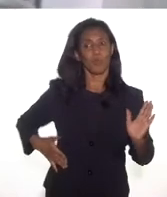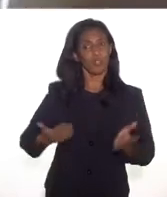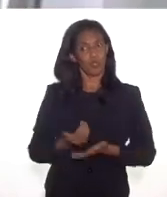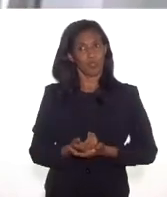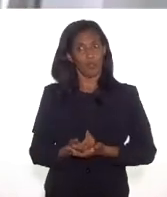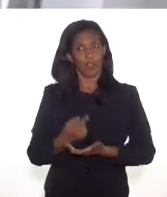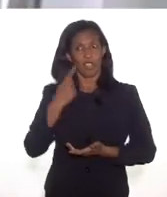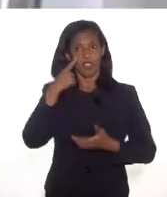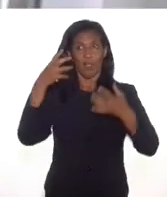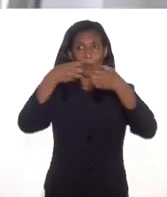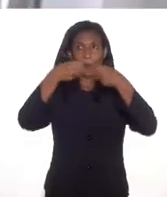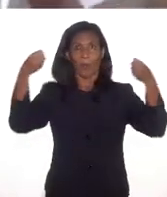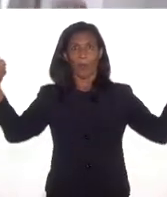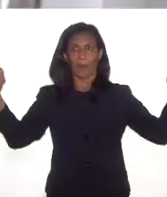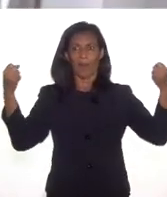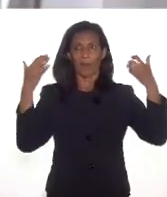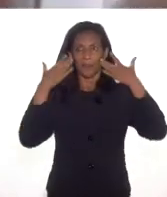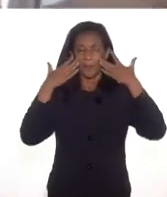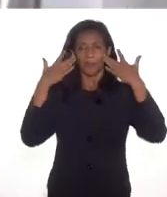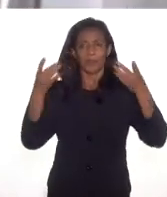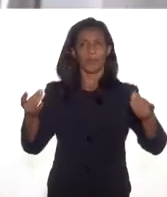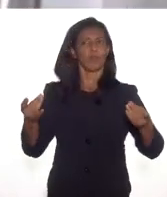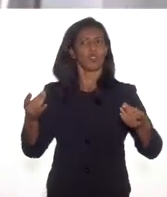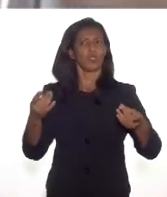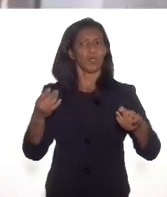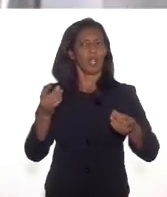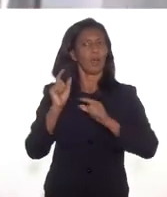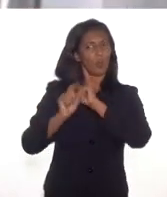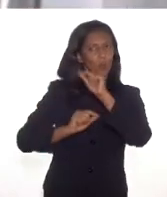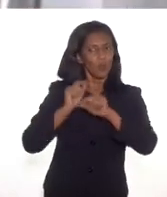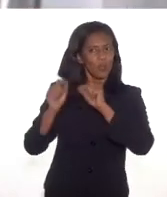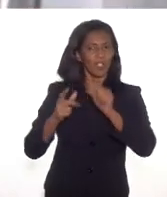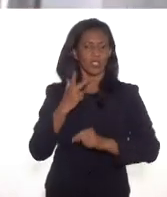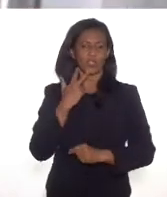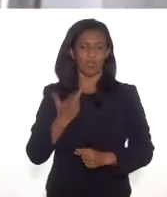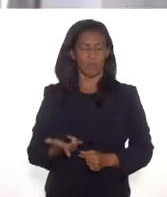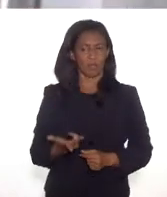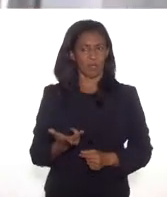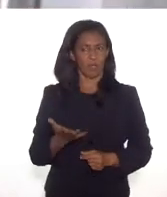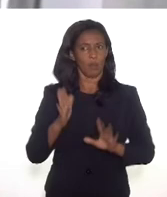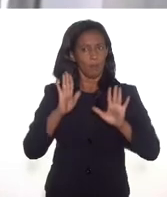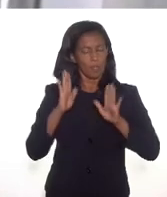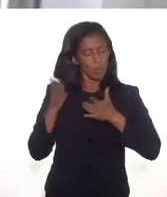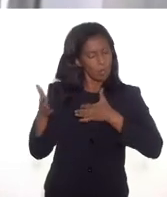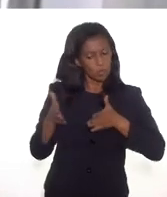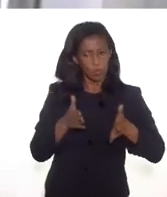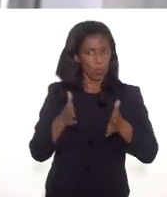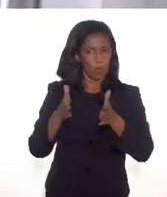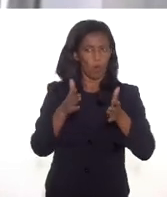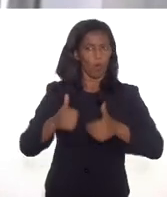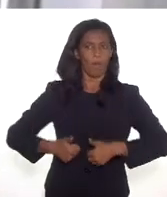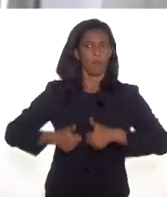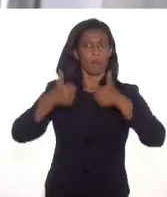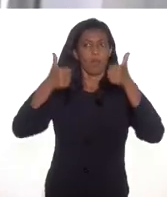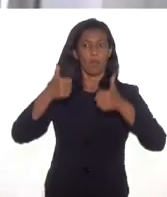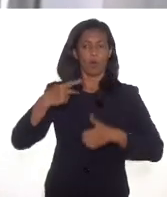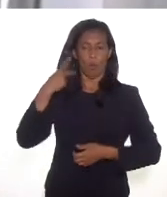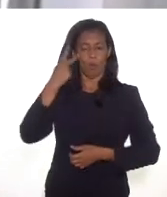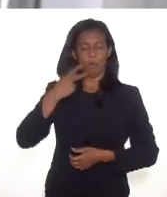precisava abrir a cortina para ver exatamente do que a gente está tratando. Eu acho que esse não é, a meu ver, o caminho, o melhor caminho para que o